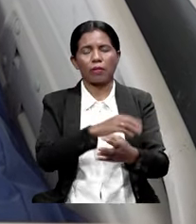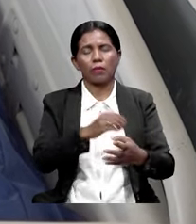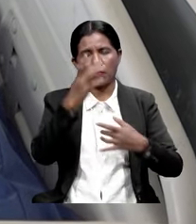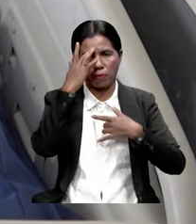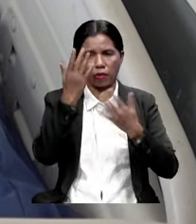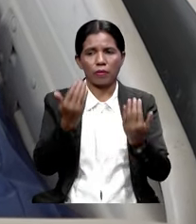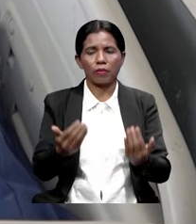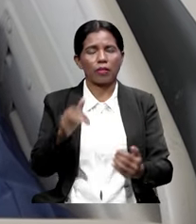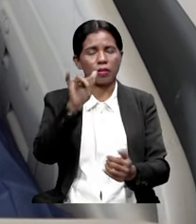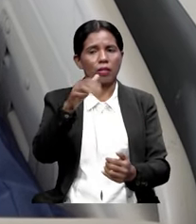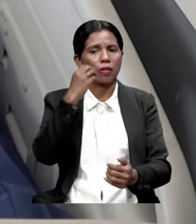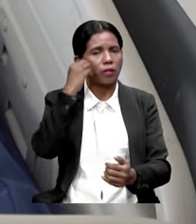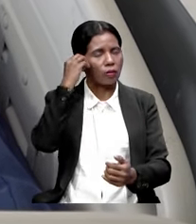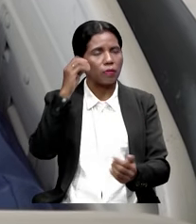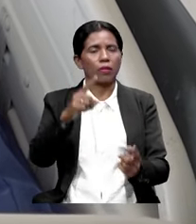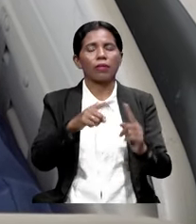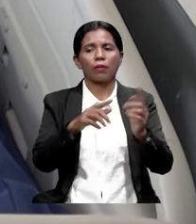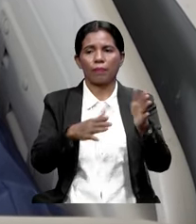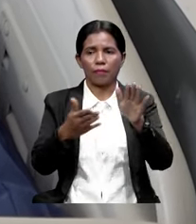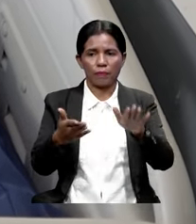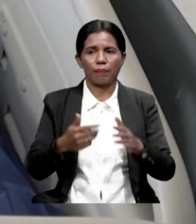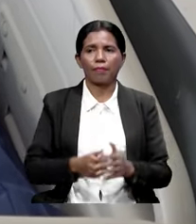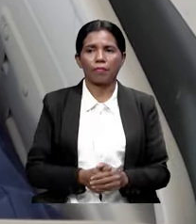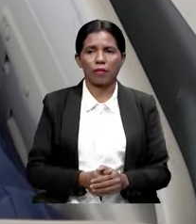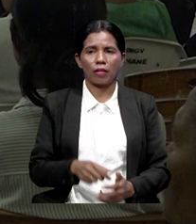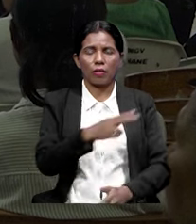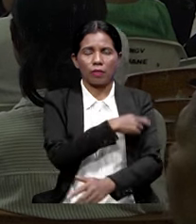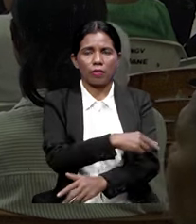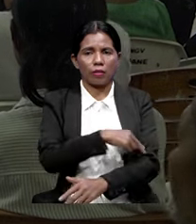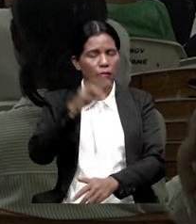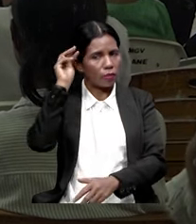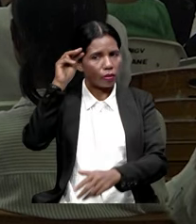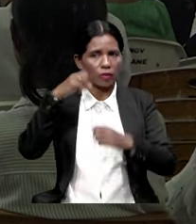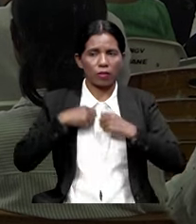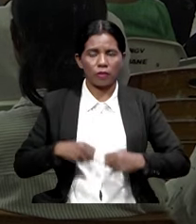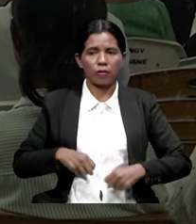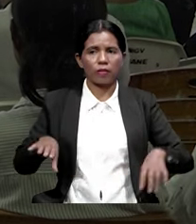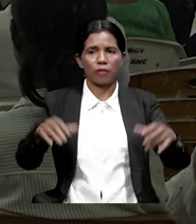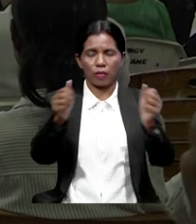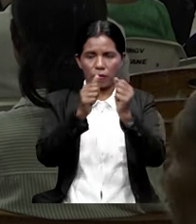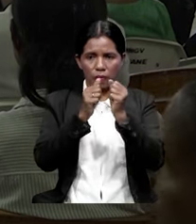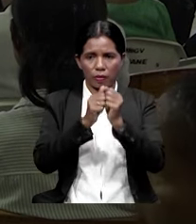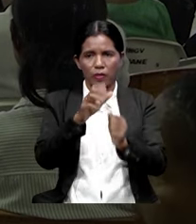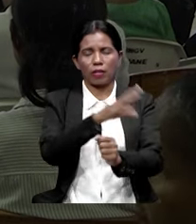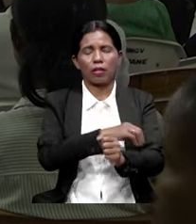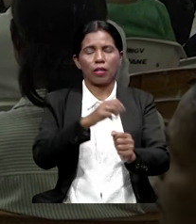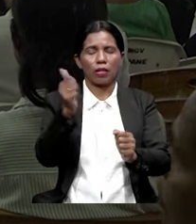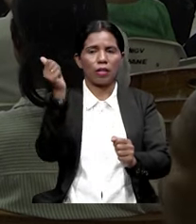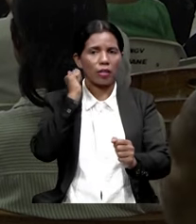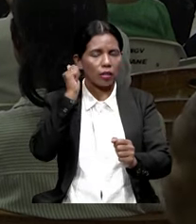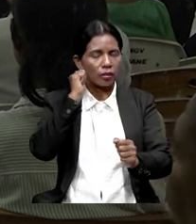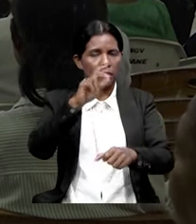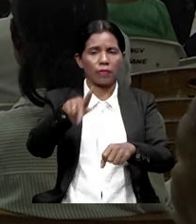ela deit ia uma tola com vida. O estabelecimento centro ne Ministério da Saúde Serviço Hamutu com Asia Pacific Palliative